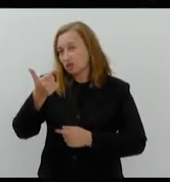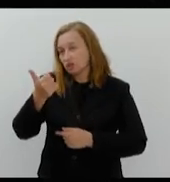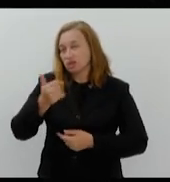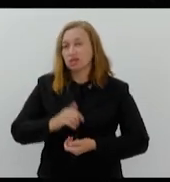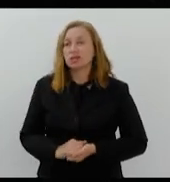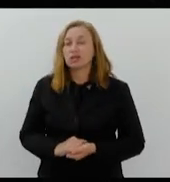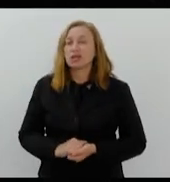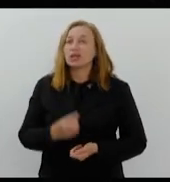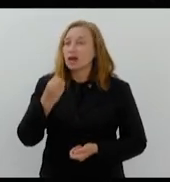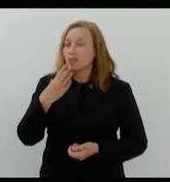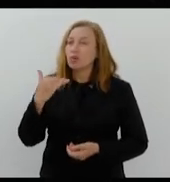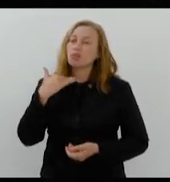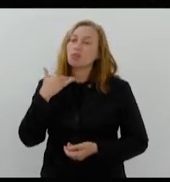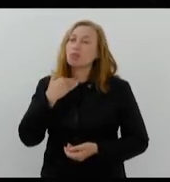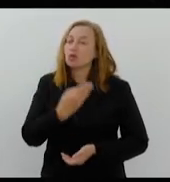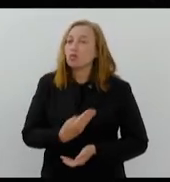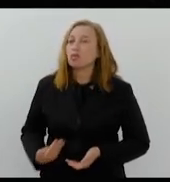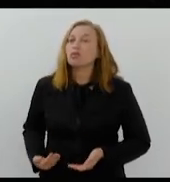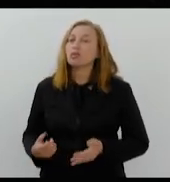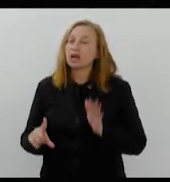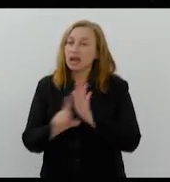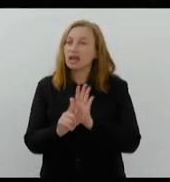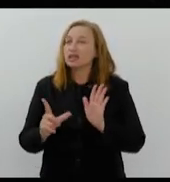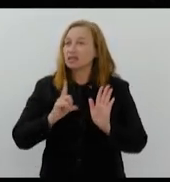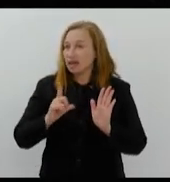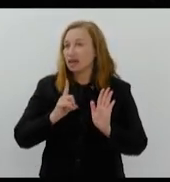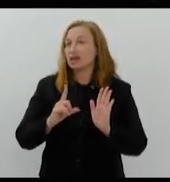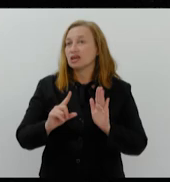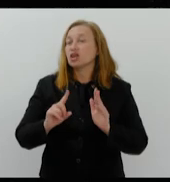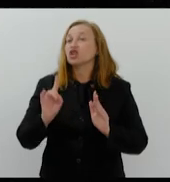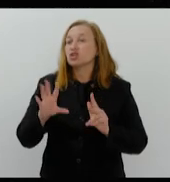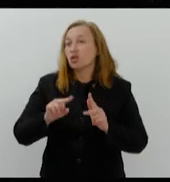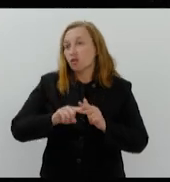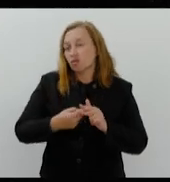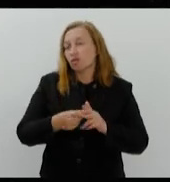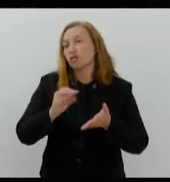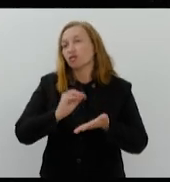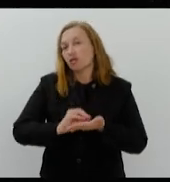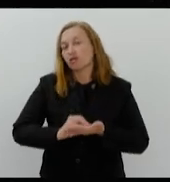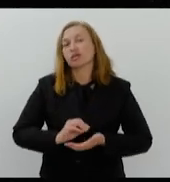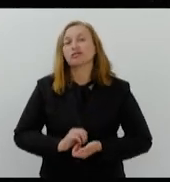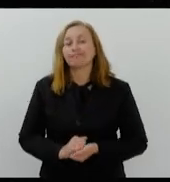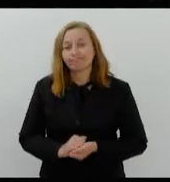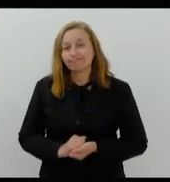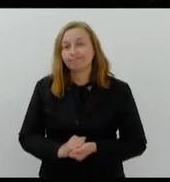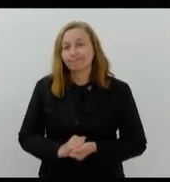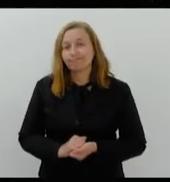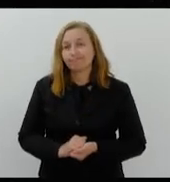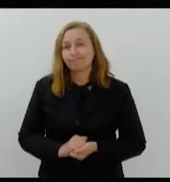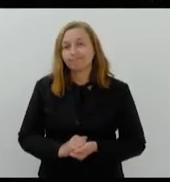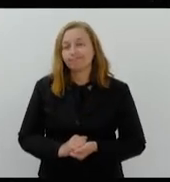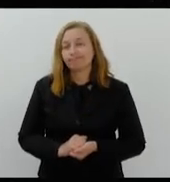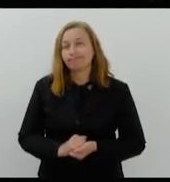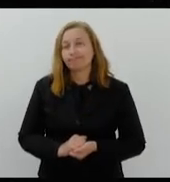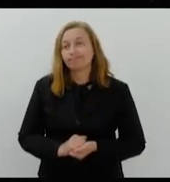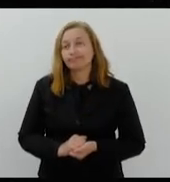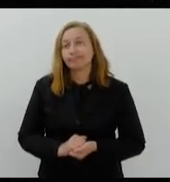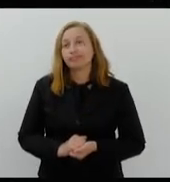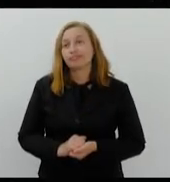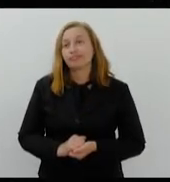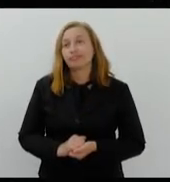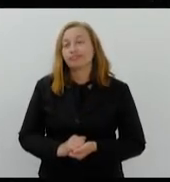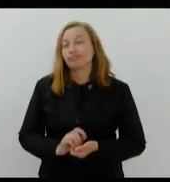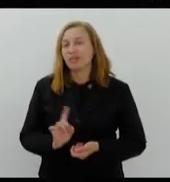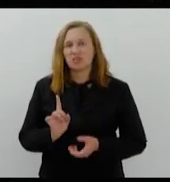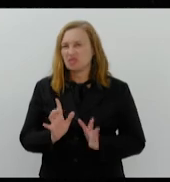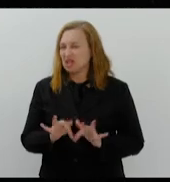lei. Só falta o quê? Regulamentar. A regulamentação não sai. Mas não acaba